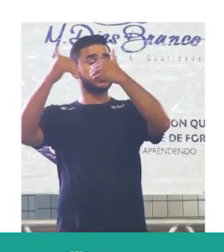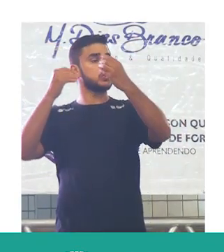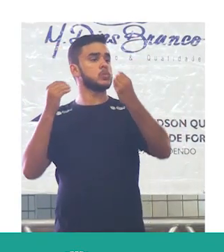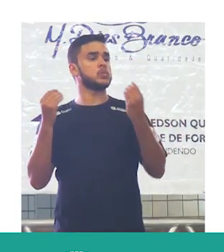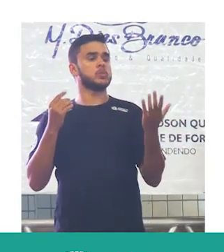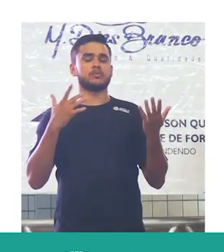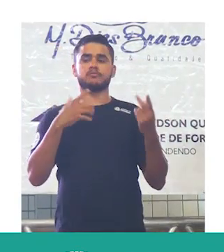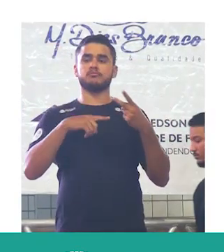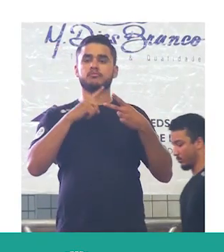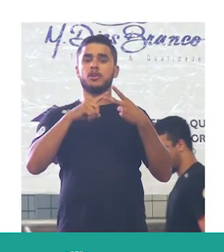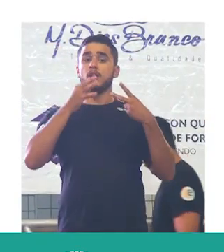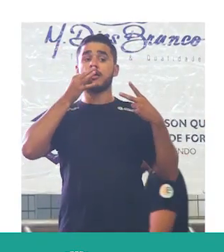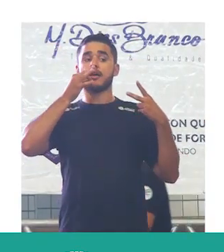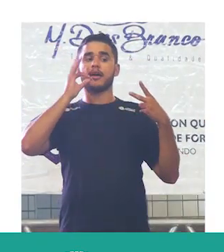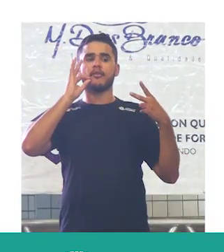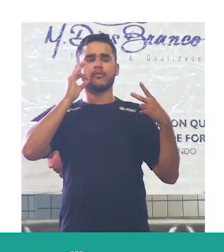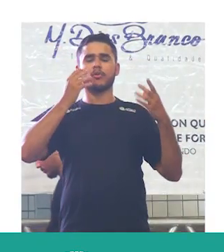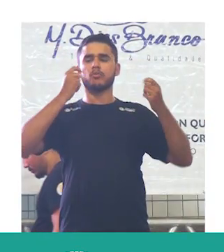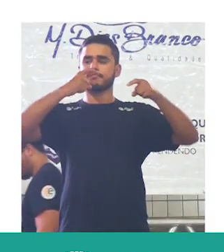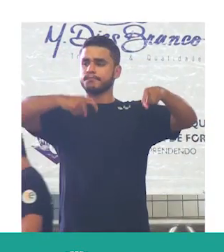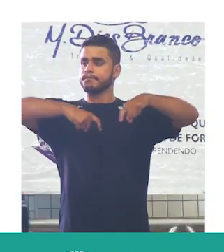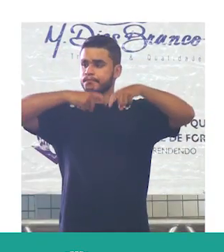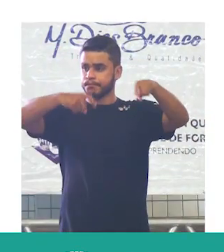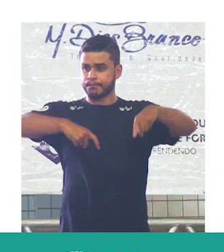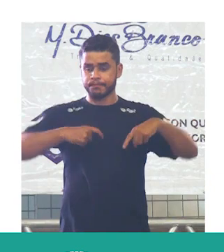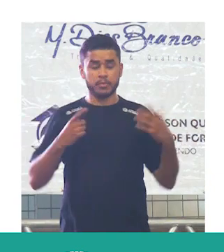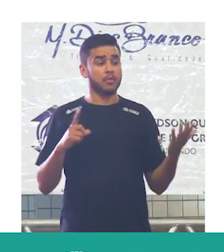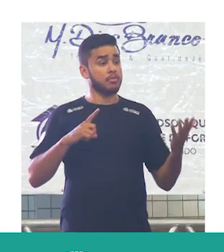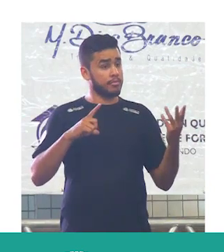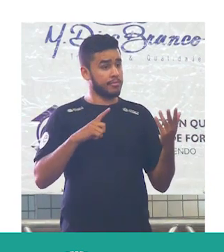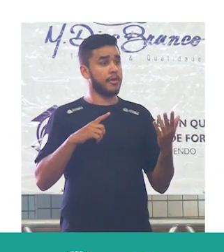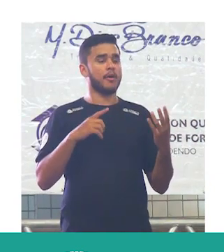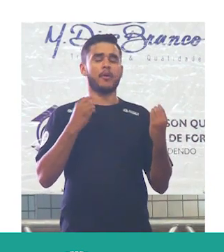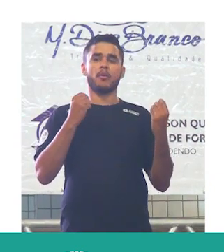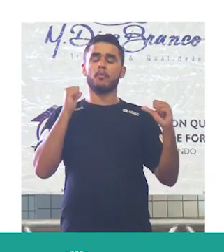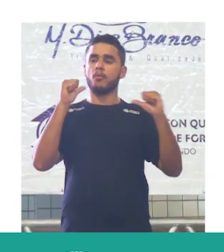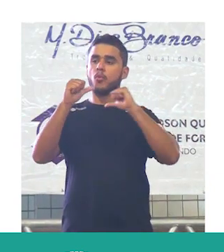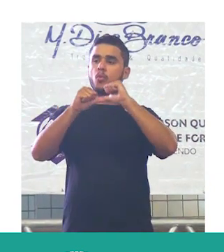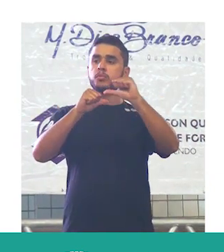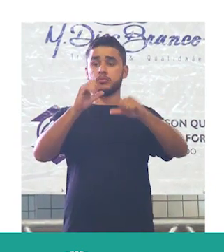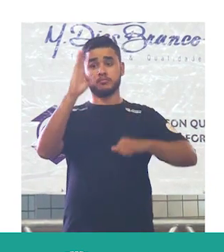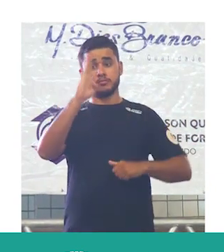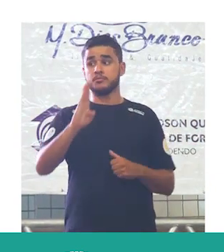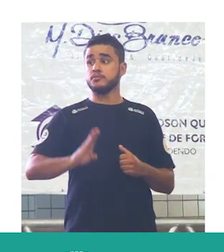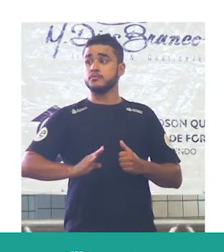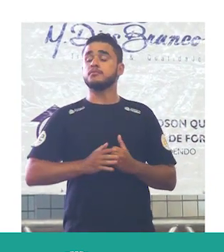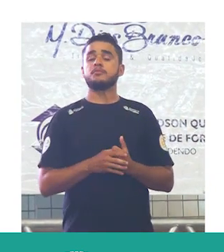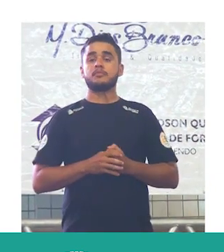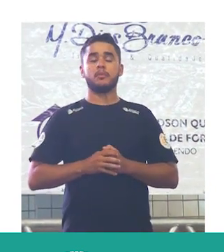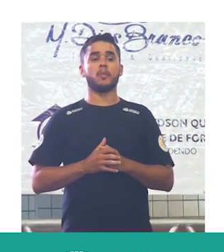sobre café, para que a gente possa entender essa transformação que teve no Brasil.